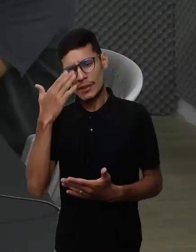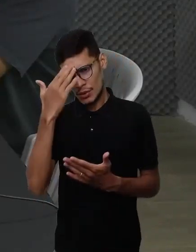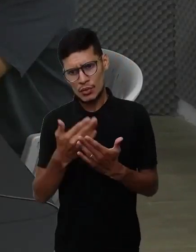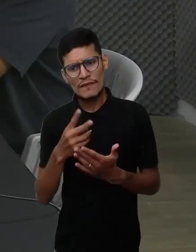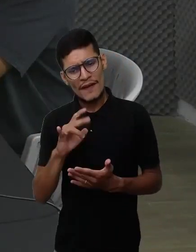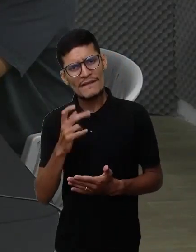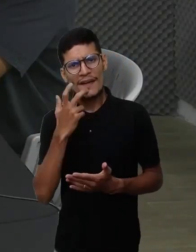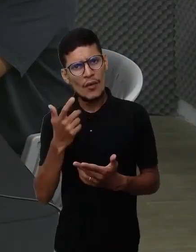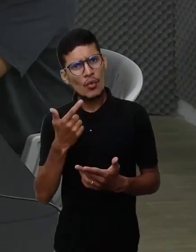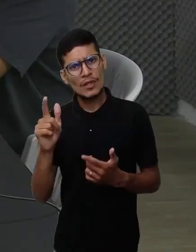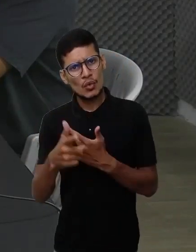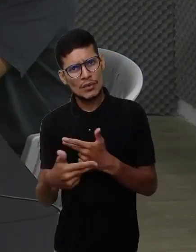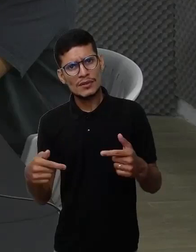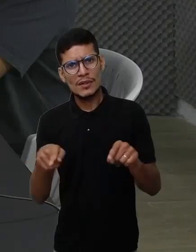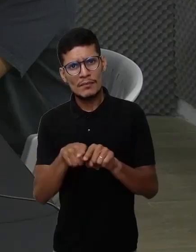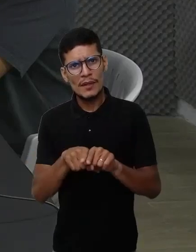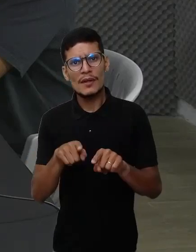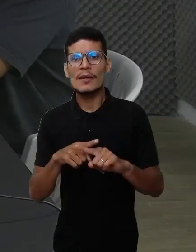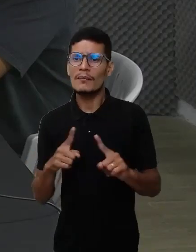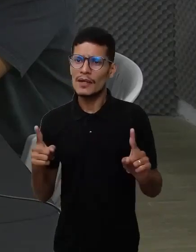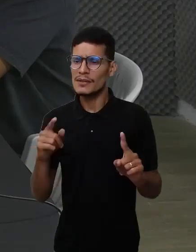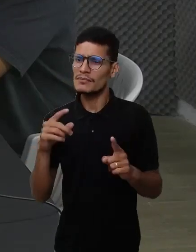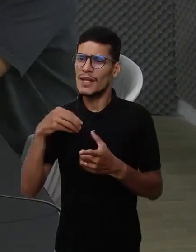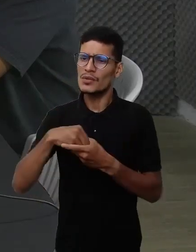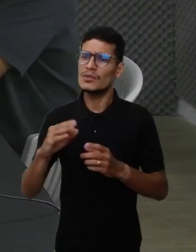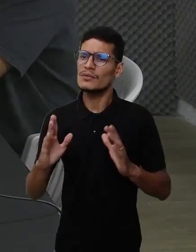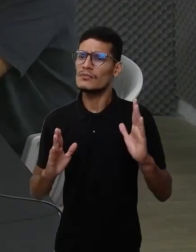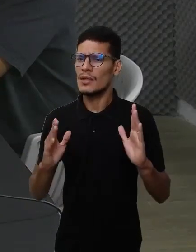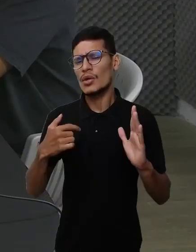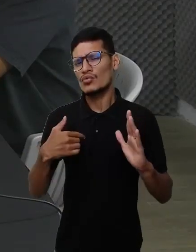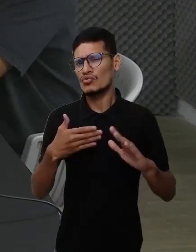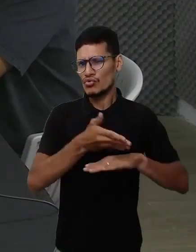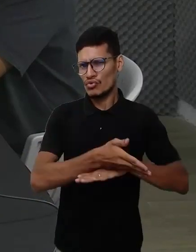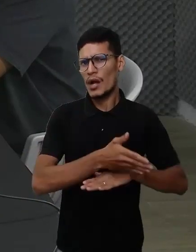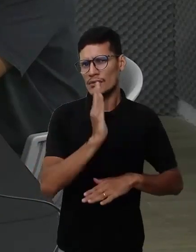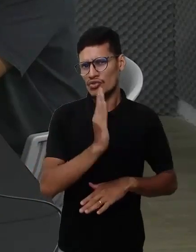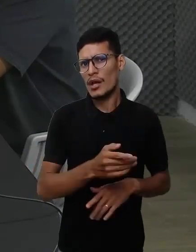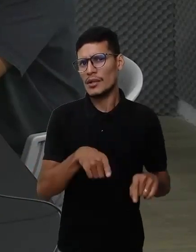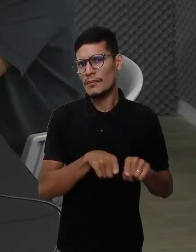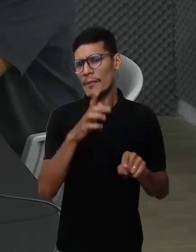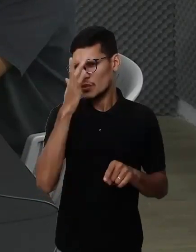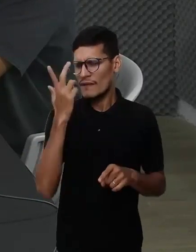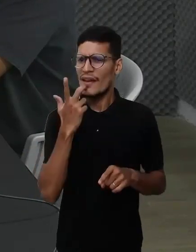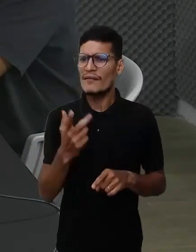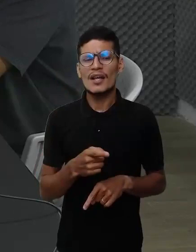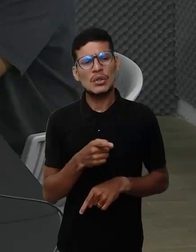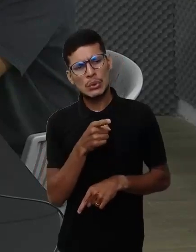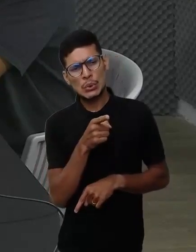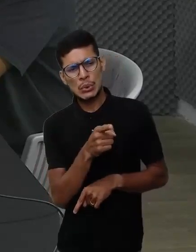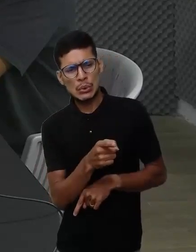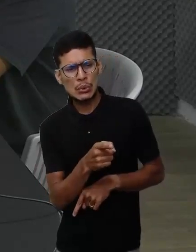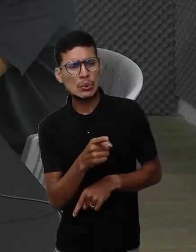eu fiquei pensando sobre isso, eu passei muito tempo no socioeducativo, Ivan, o pessoal mais uma vez falava, né, mas você tá com aqueles meninos